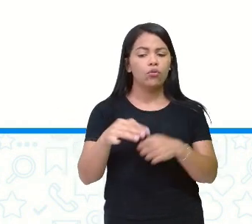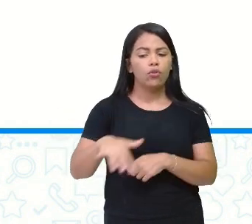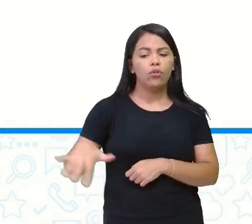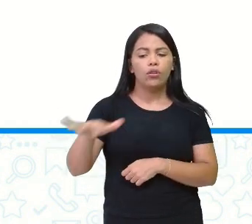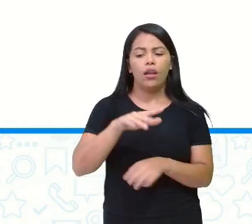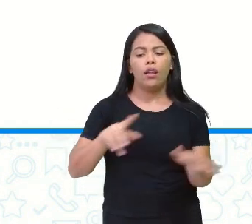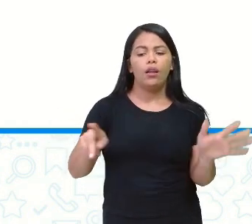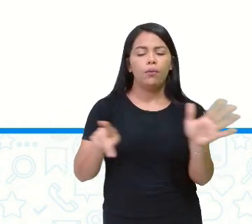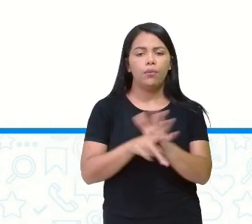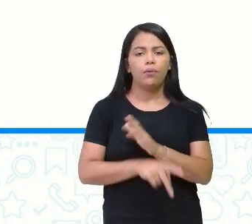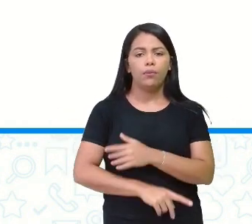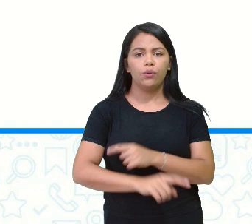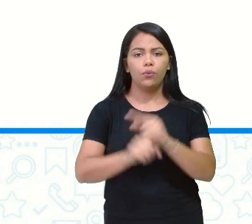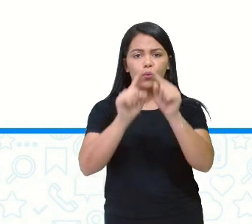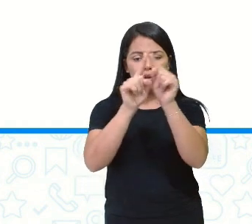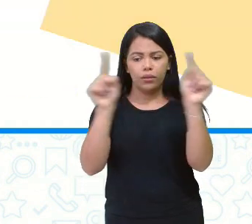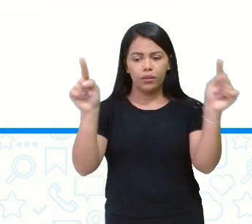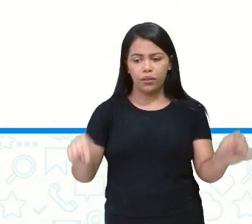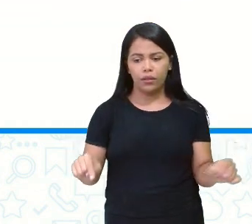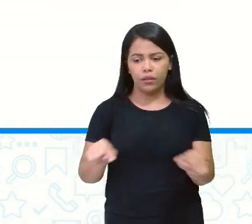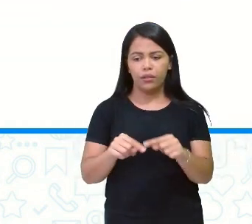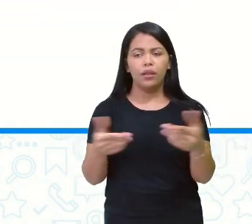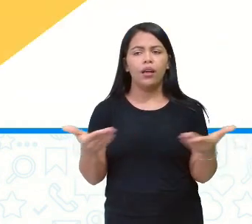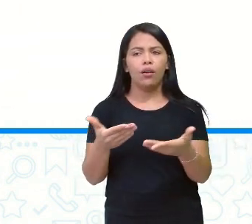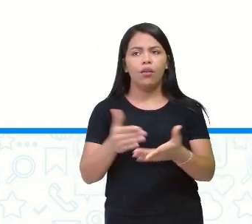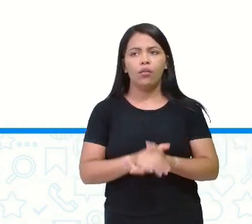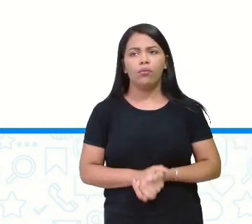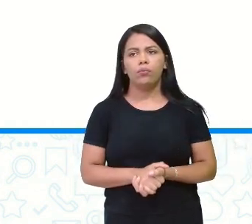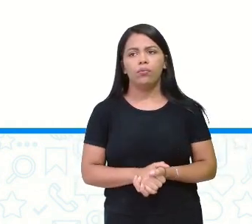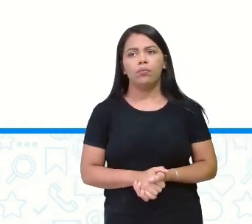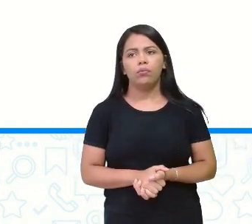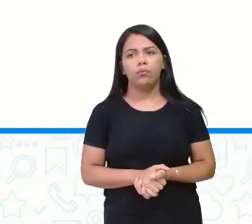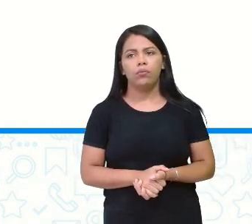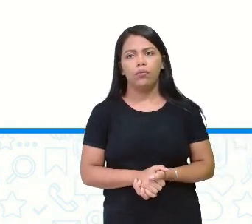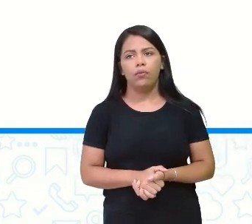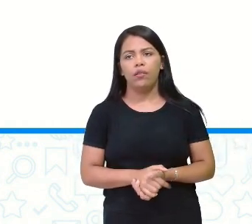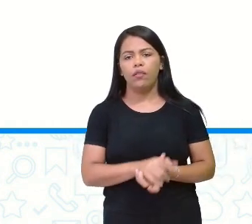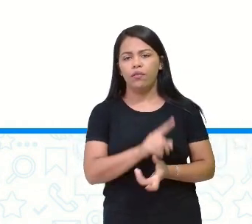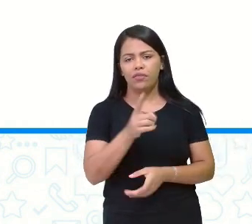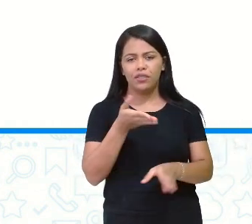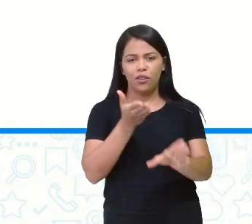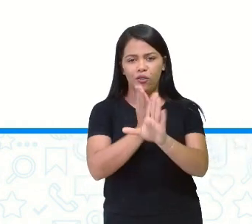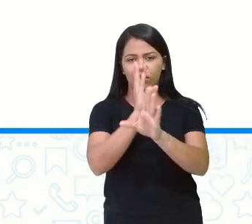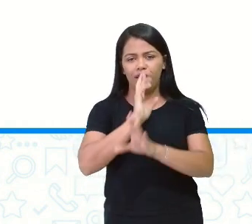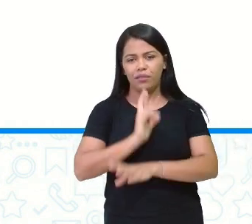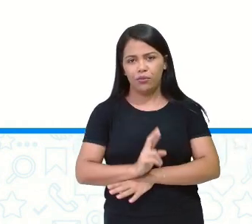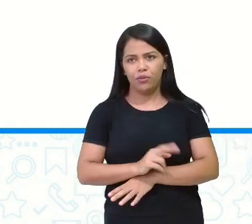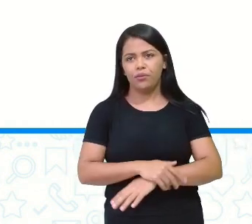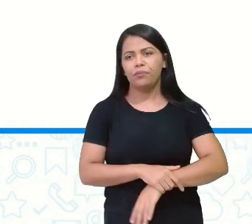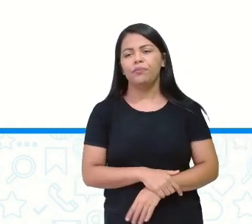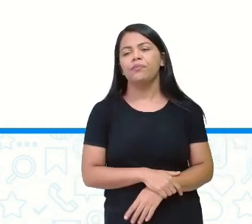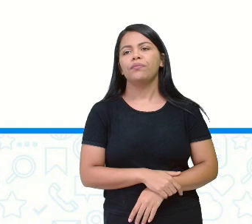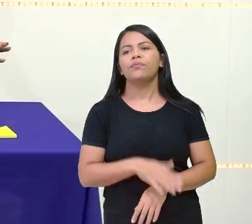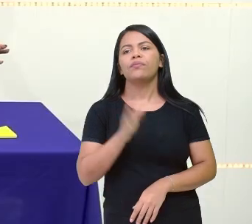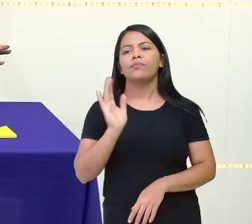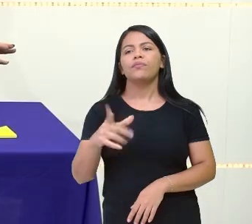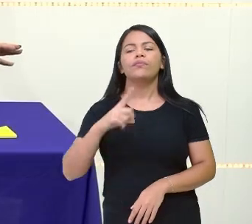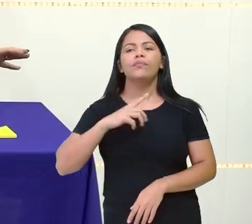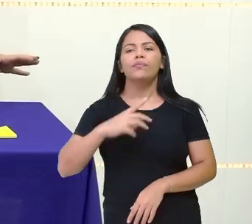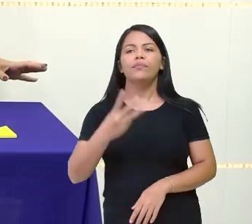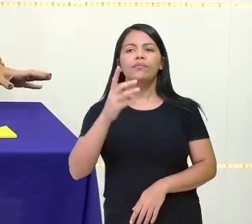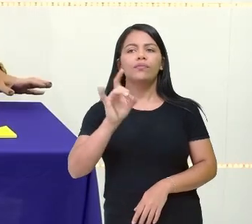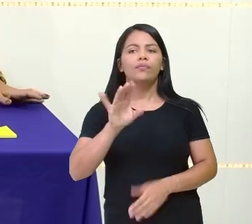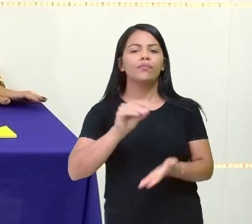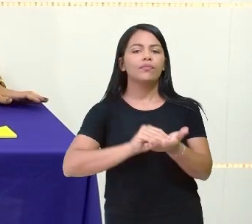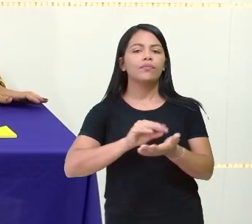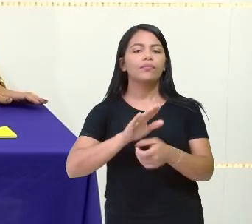área do quadrado. E agora, chegaram ao resultado? Já tem 3, só